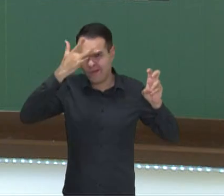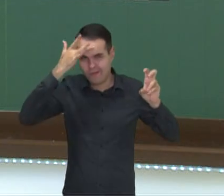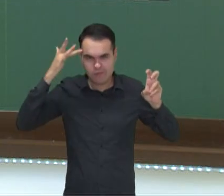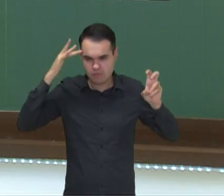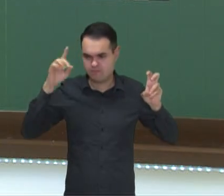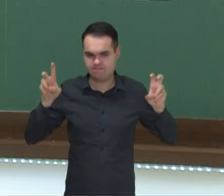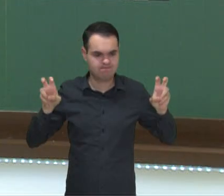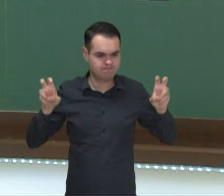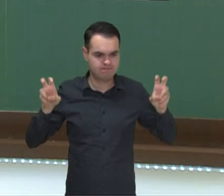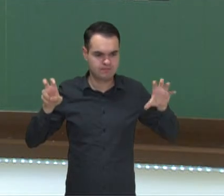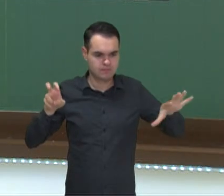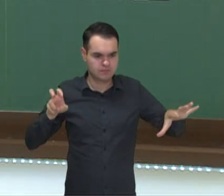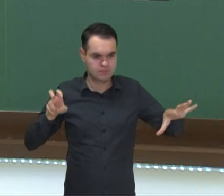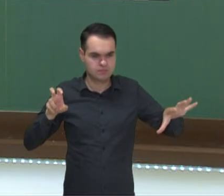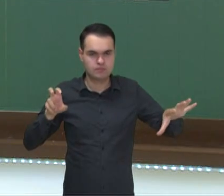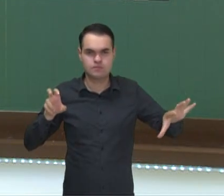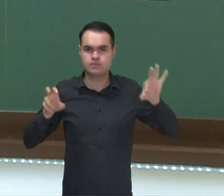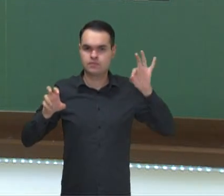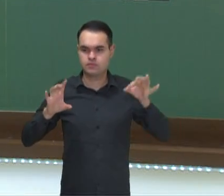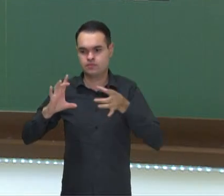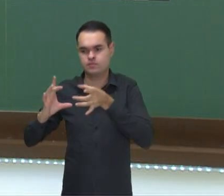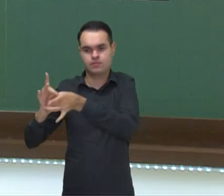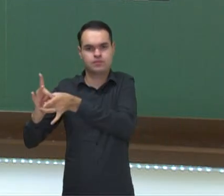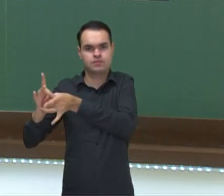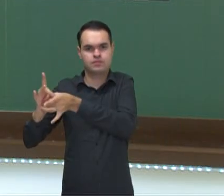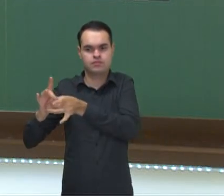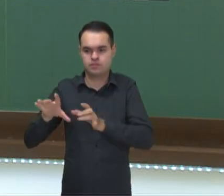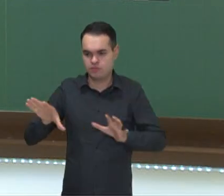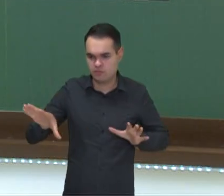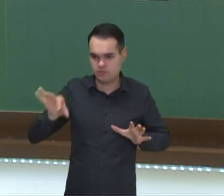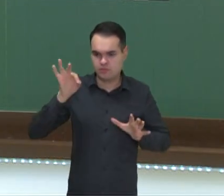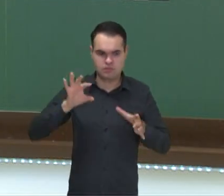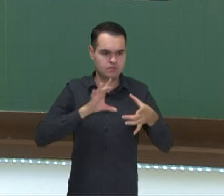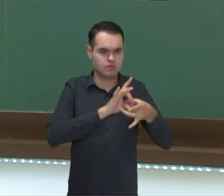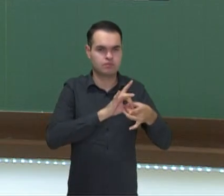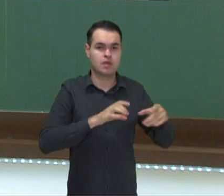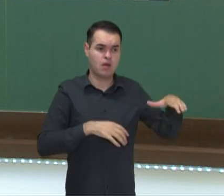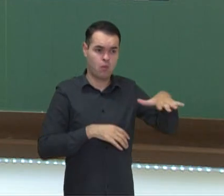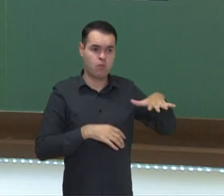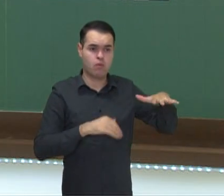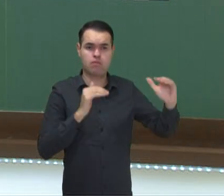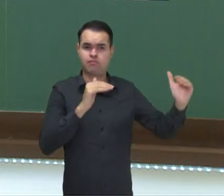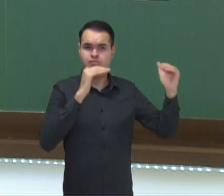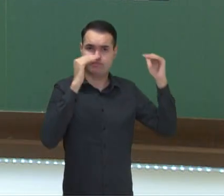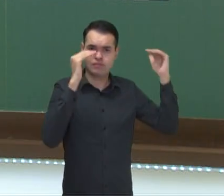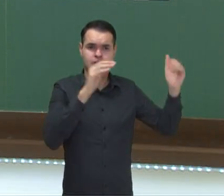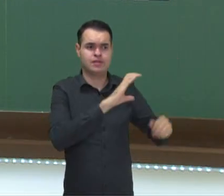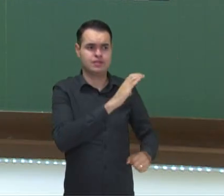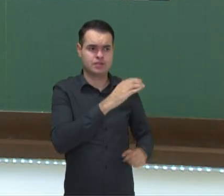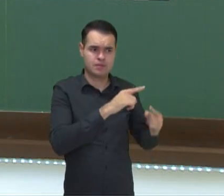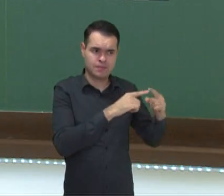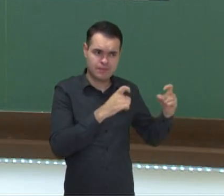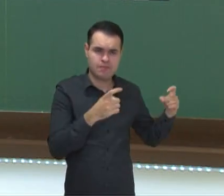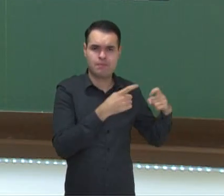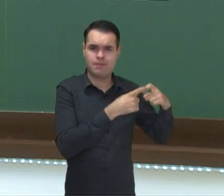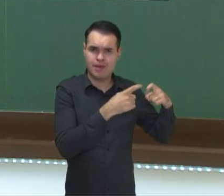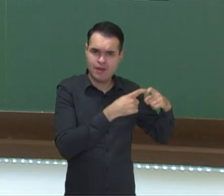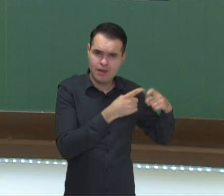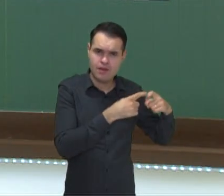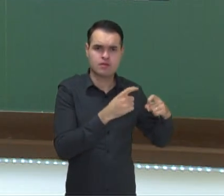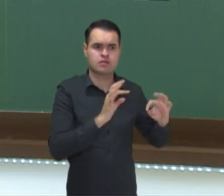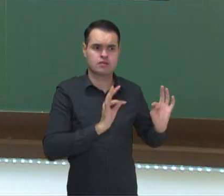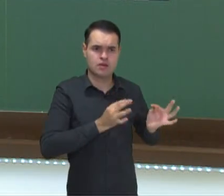ser o tipo de linguagem. Se é um público mais científico, um público mais ligado à área médica, à área